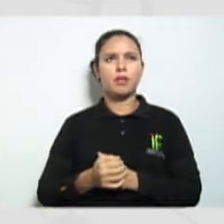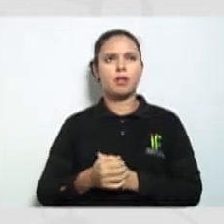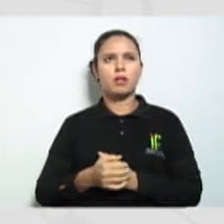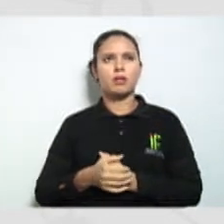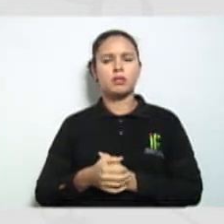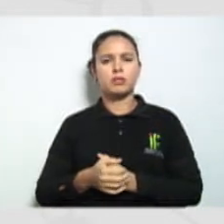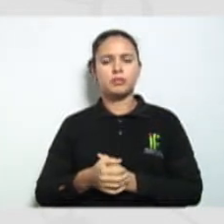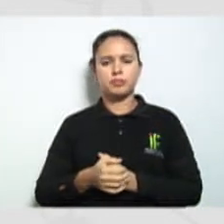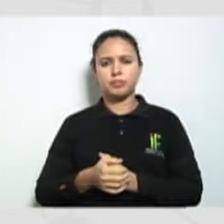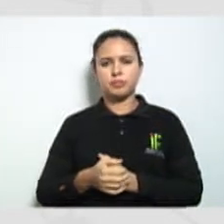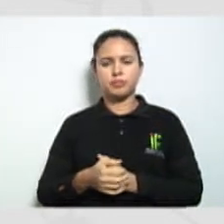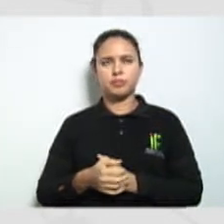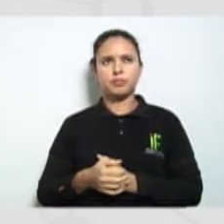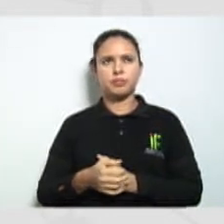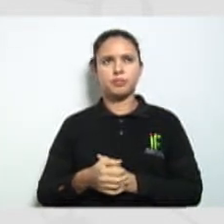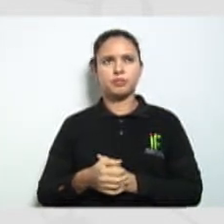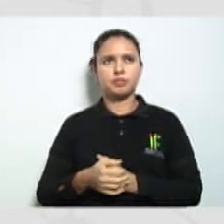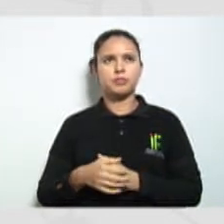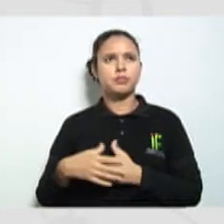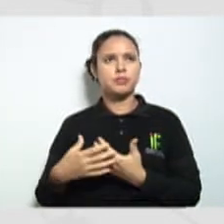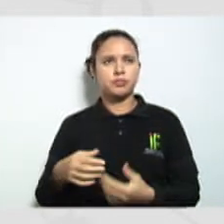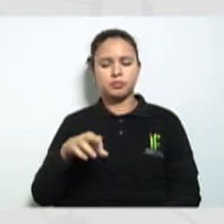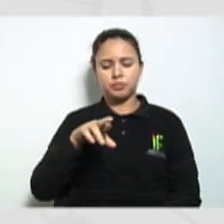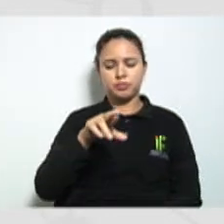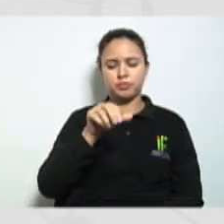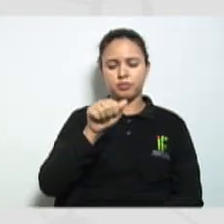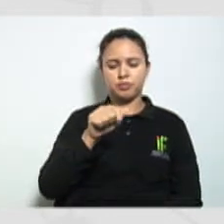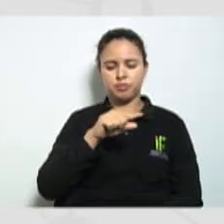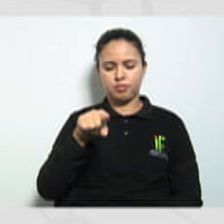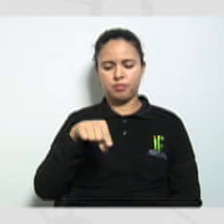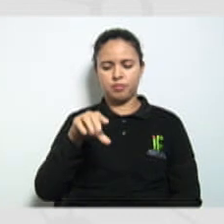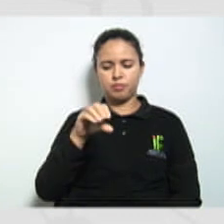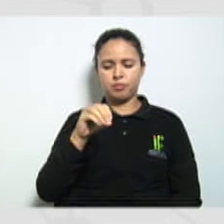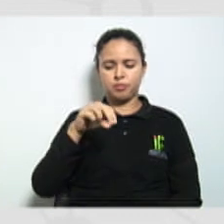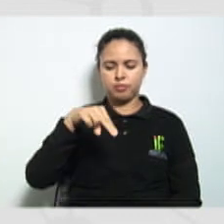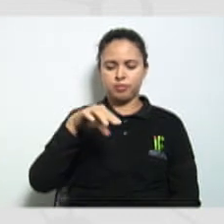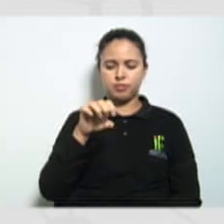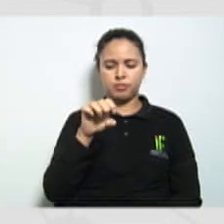razonete, que são o quê? Que vai aparecer aqui a conta, olha aqui,